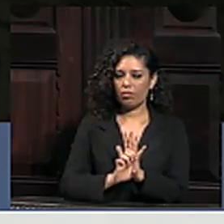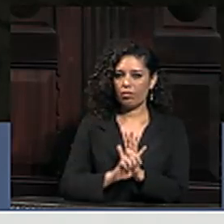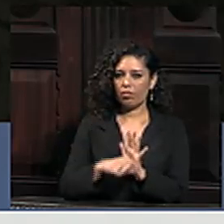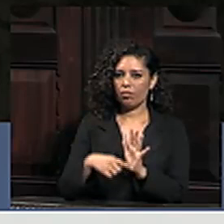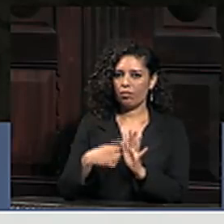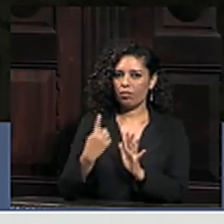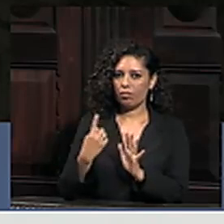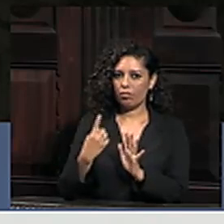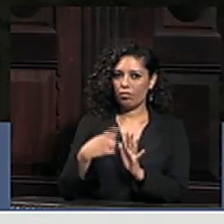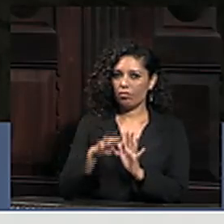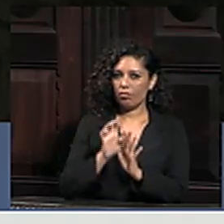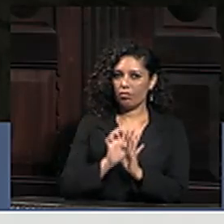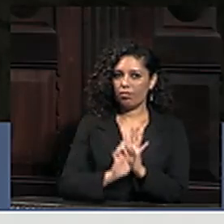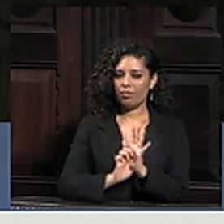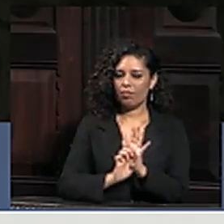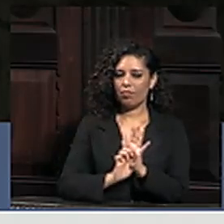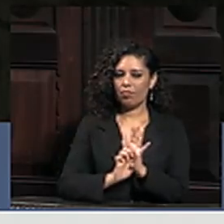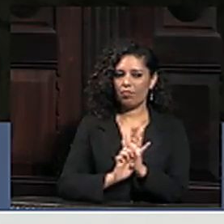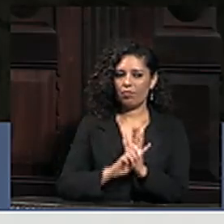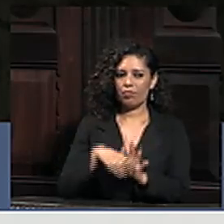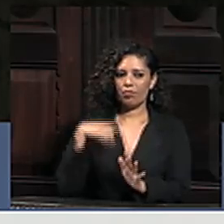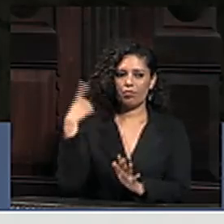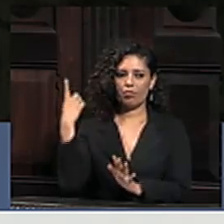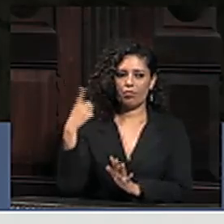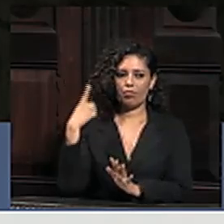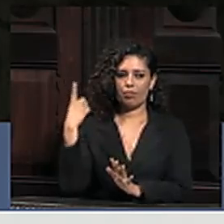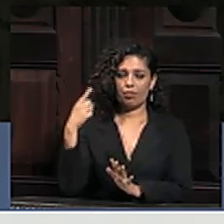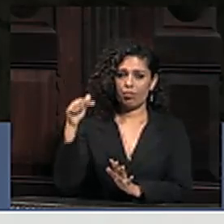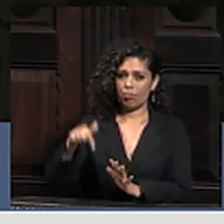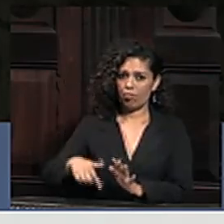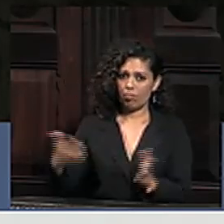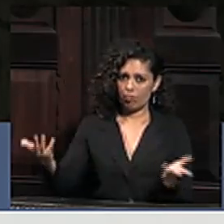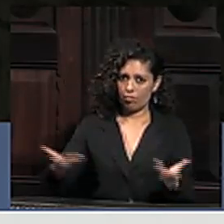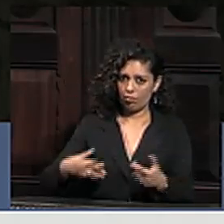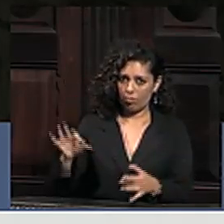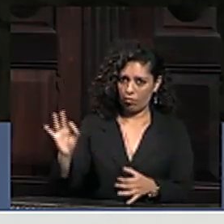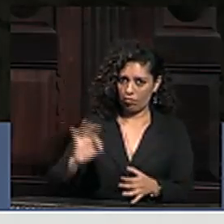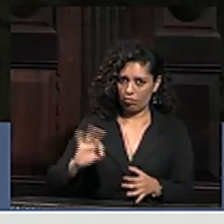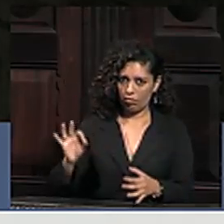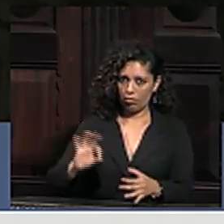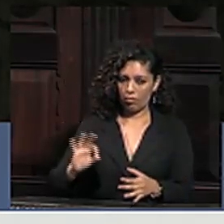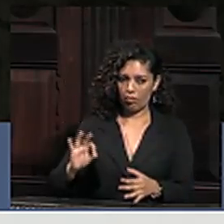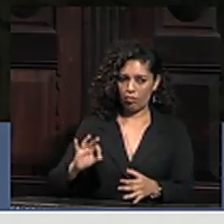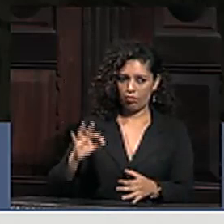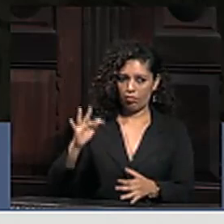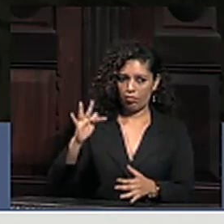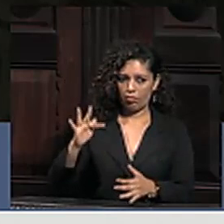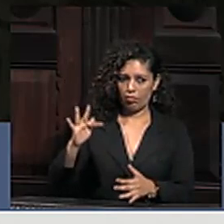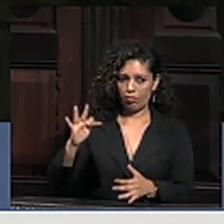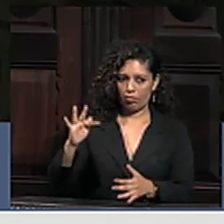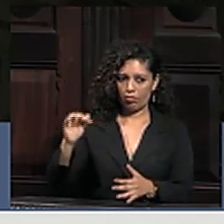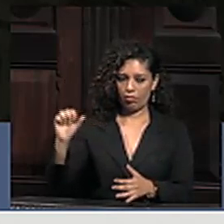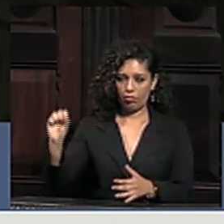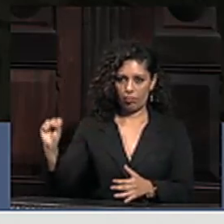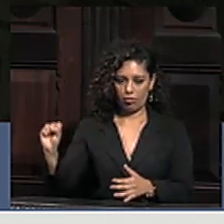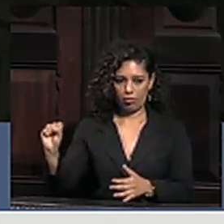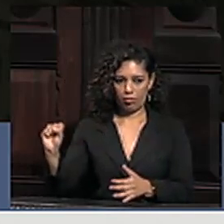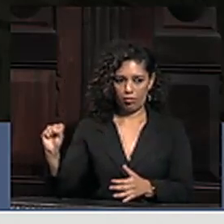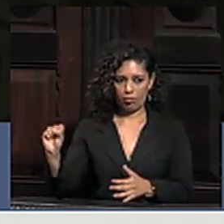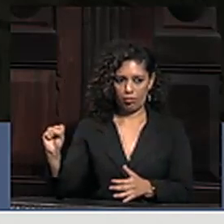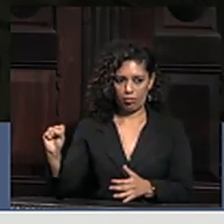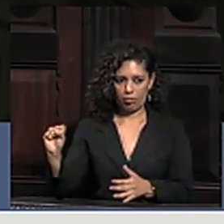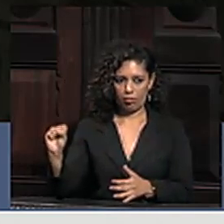Primeira emenda, de autoria do deputado, que não está aqui no plenário hoje, Fábio Silva. Não está no plenário porque